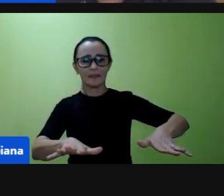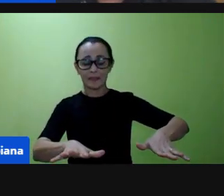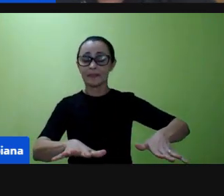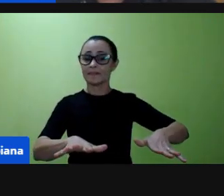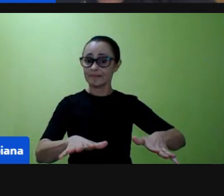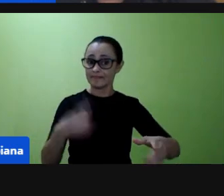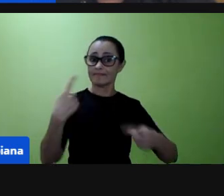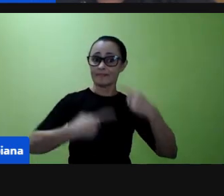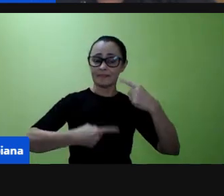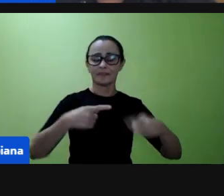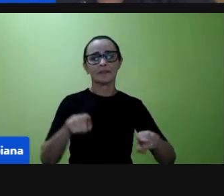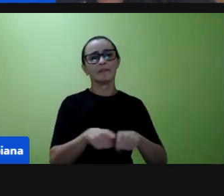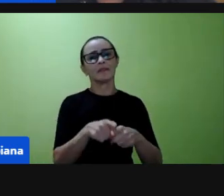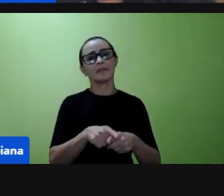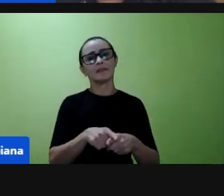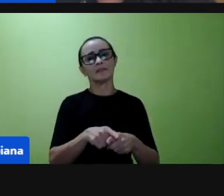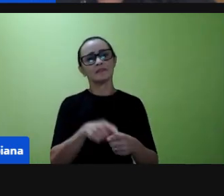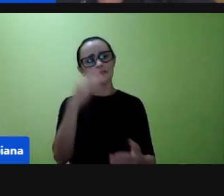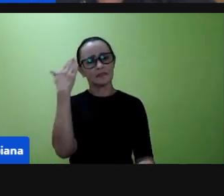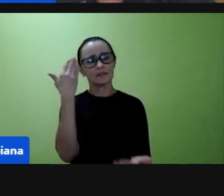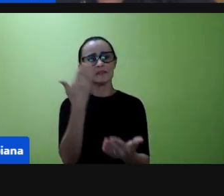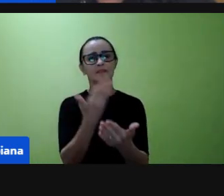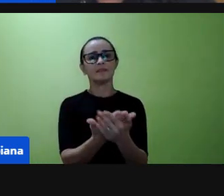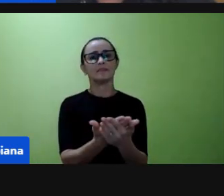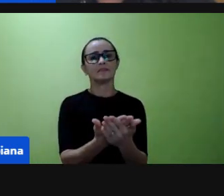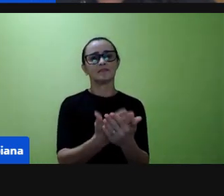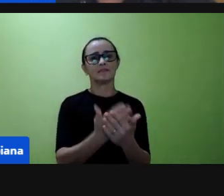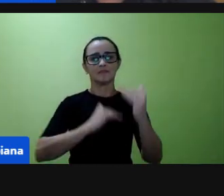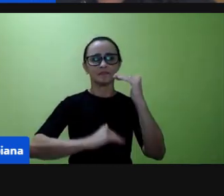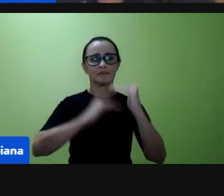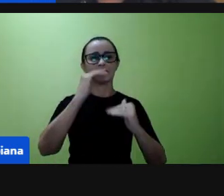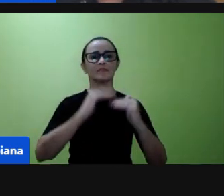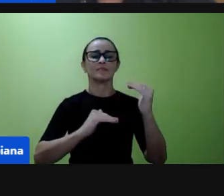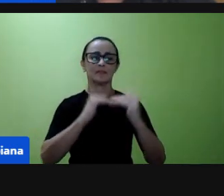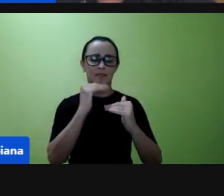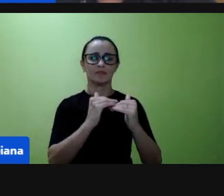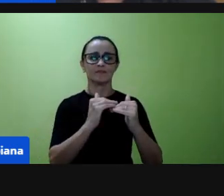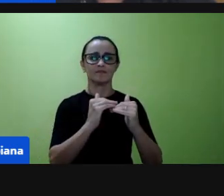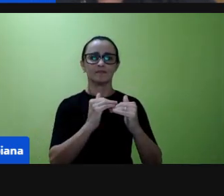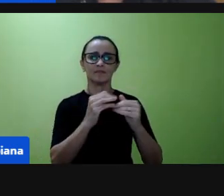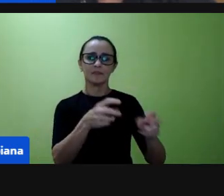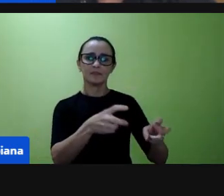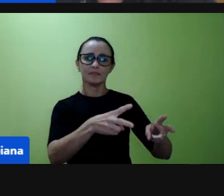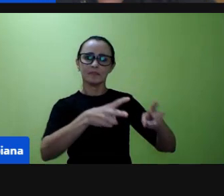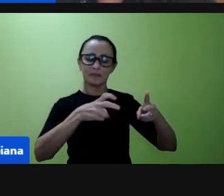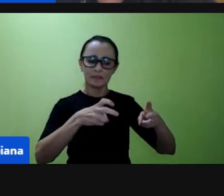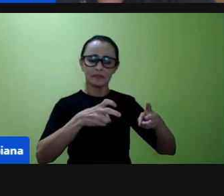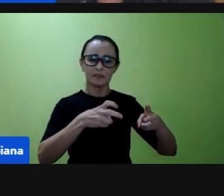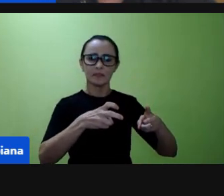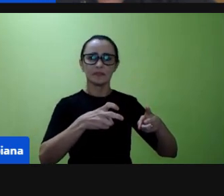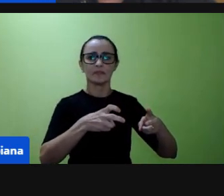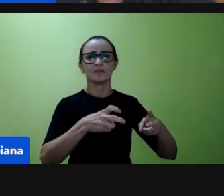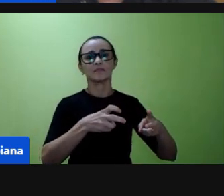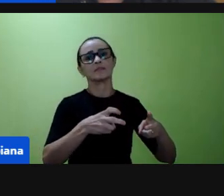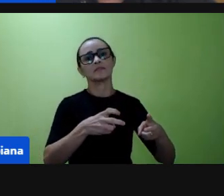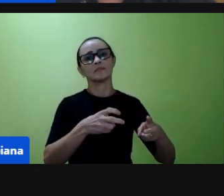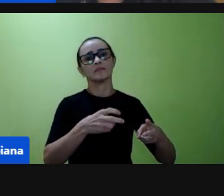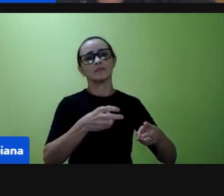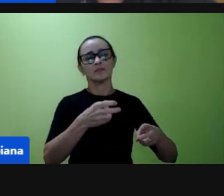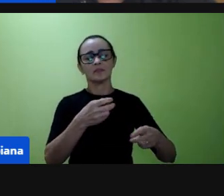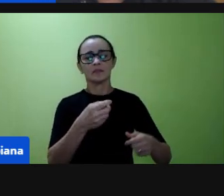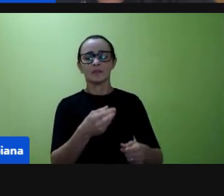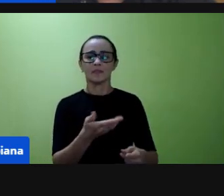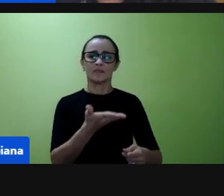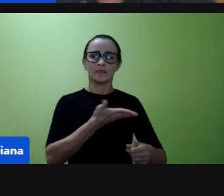no profissional que somos e no que eu tenho visto de superação, né, dos nossos colegas.